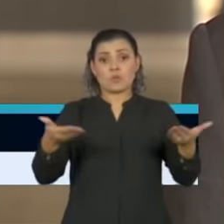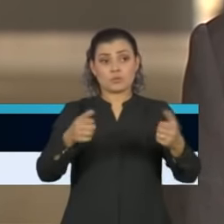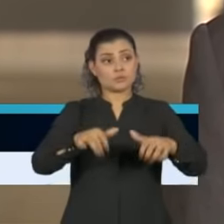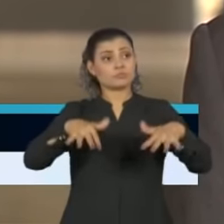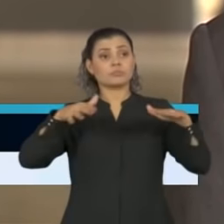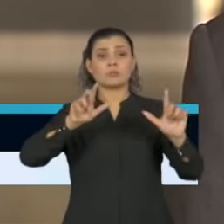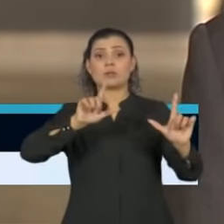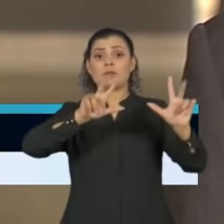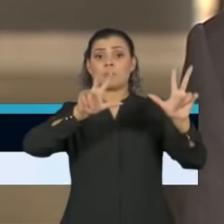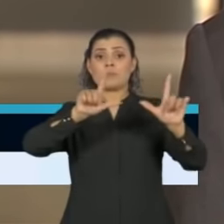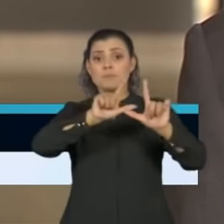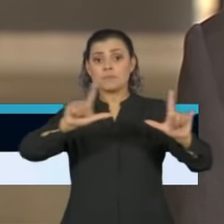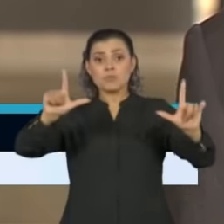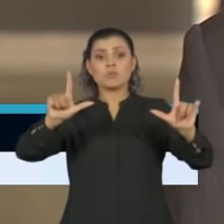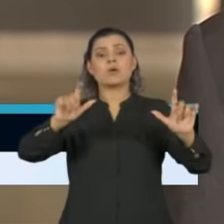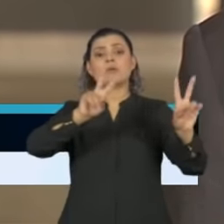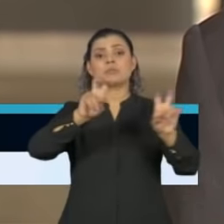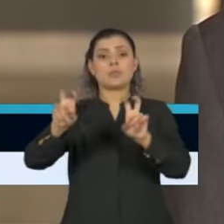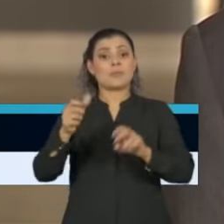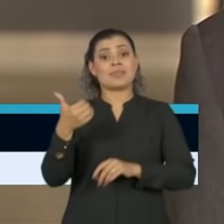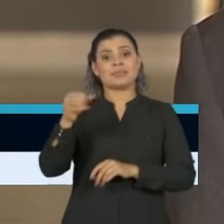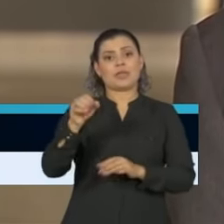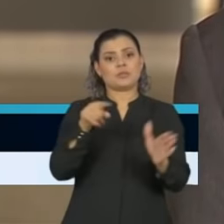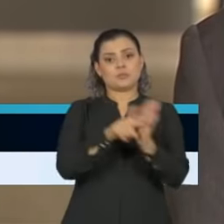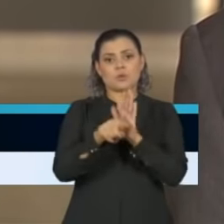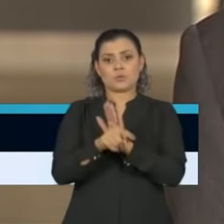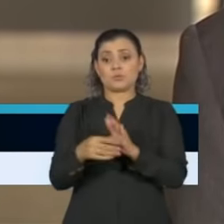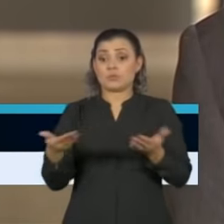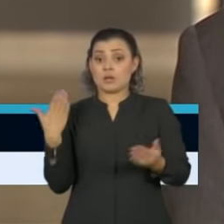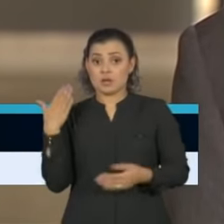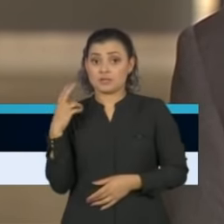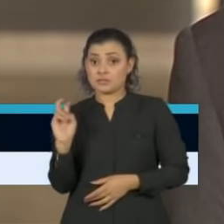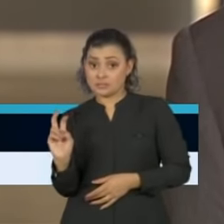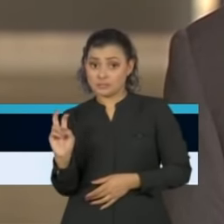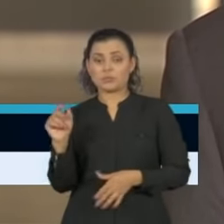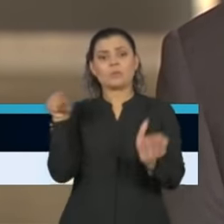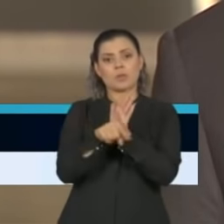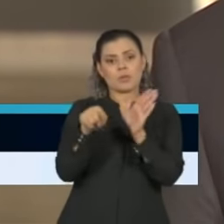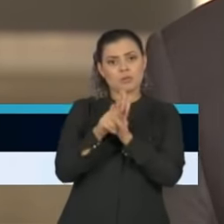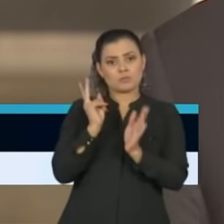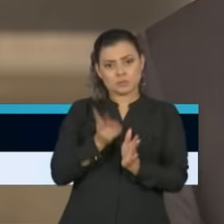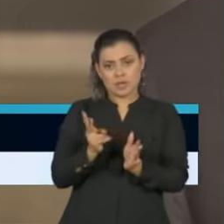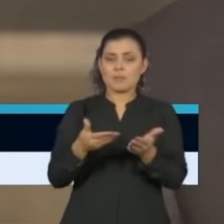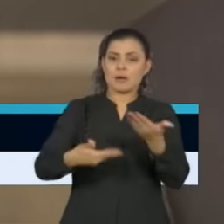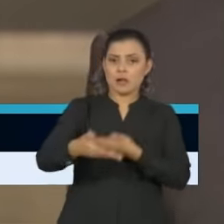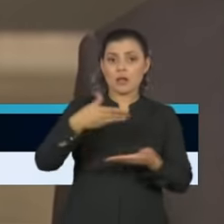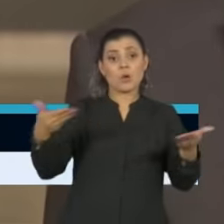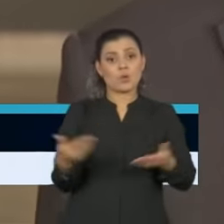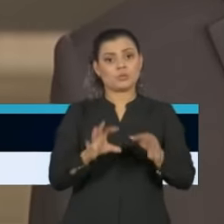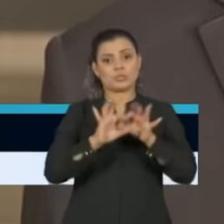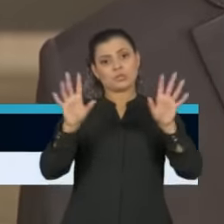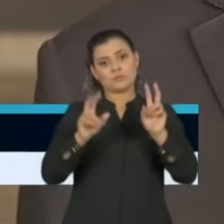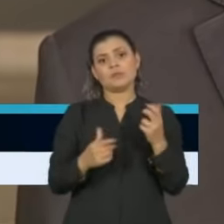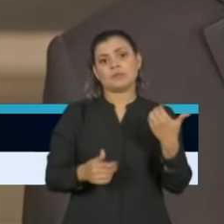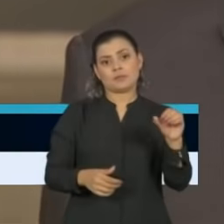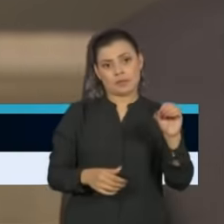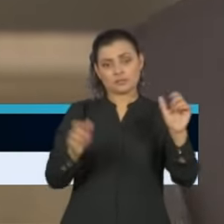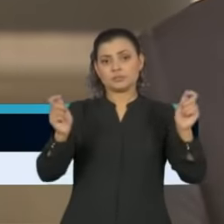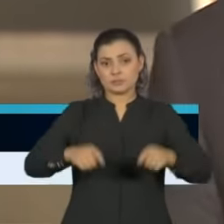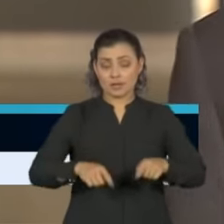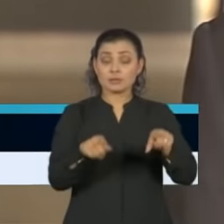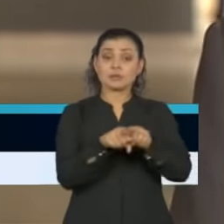temas, vamos considerar 10 perguntas ao invés das 5 perguntas, como normalmente fazemos nas nossas coletivas. E vou tomar a